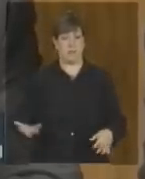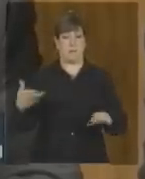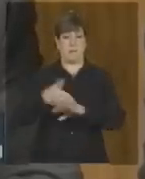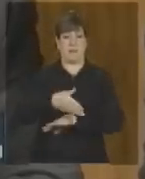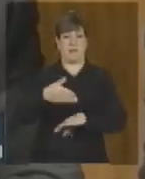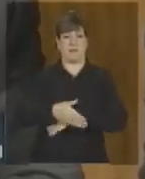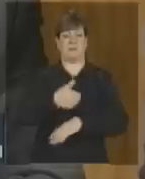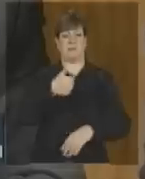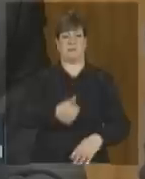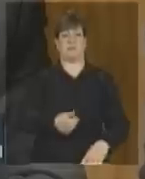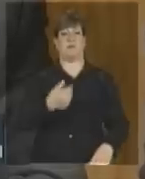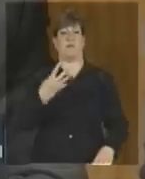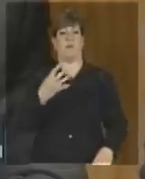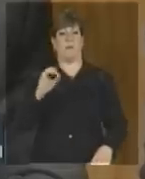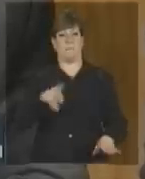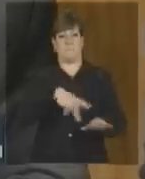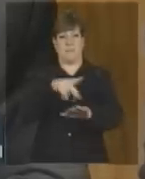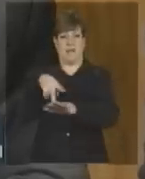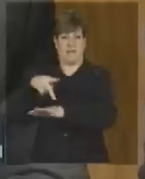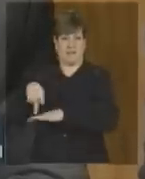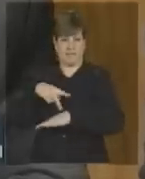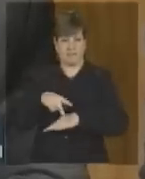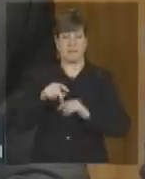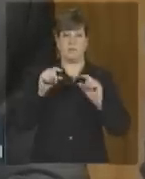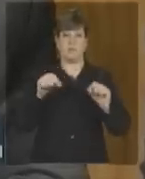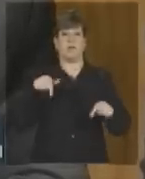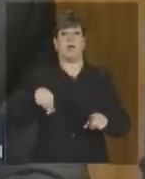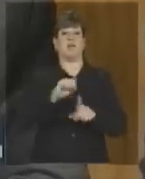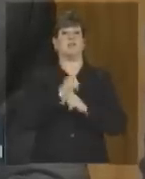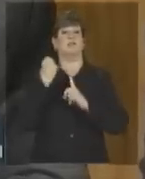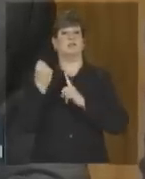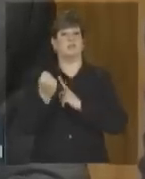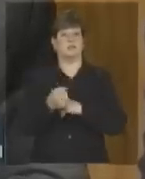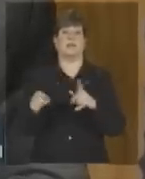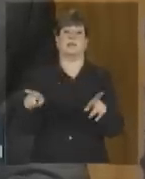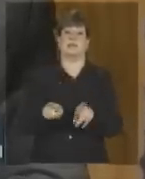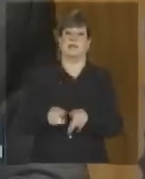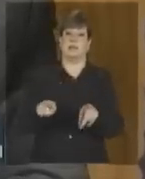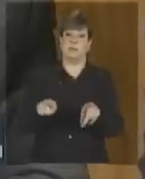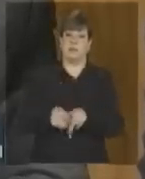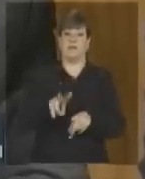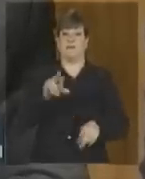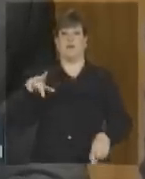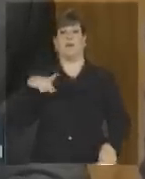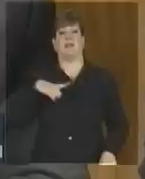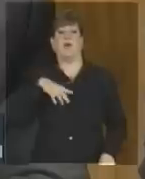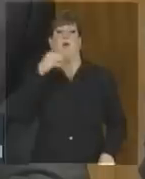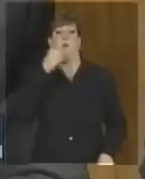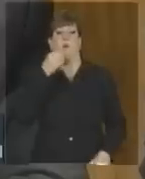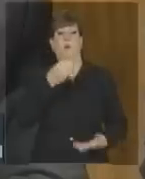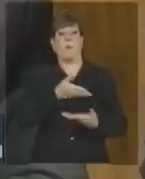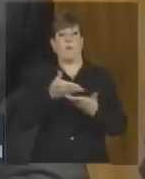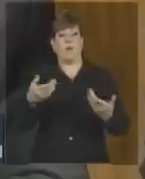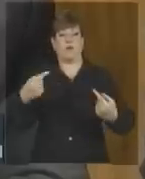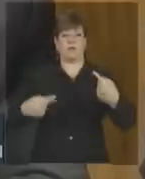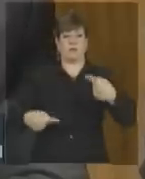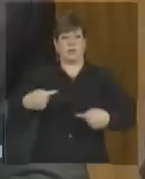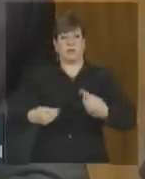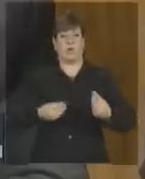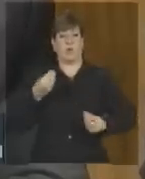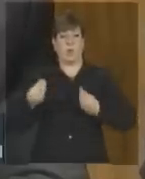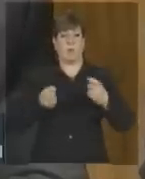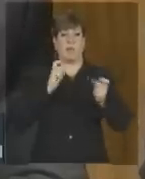participação de 140 países, em que a sociedade também terá a oportunidade de discutir, de